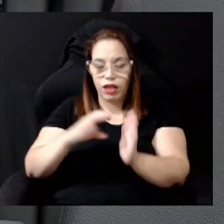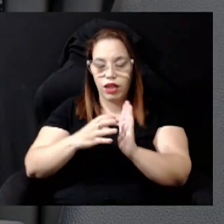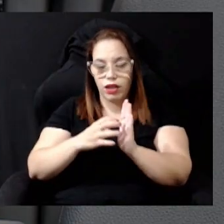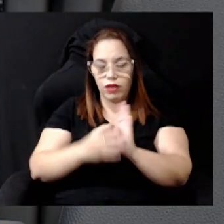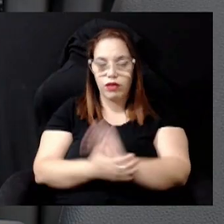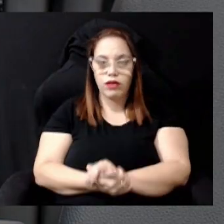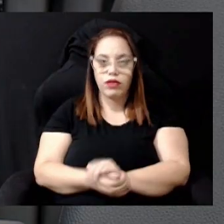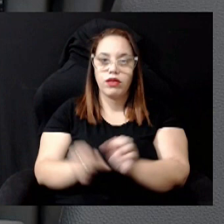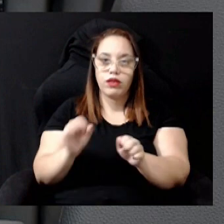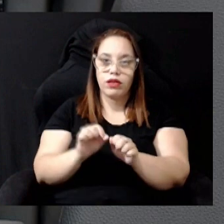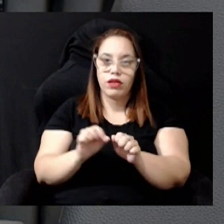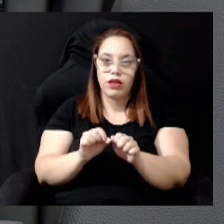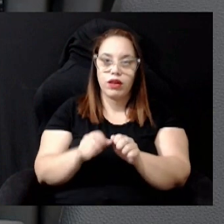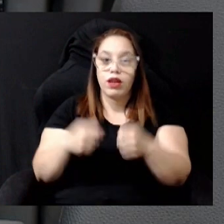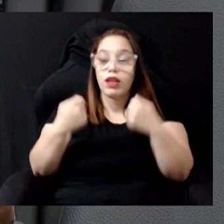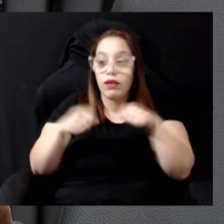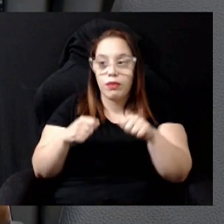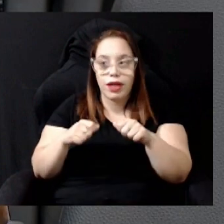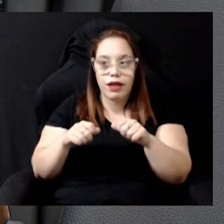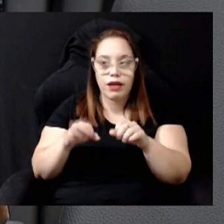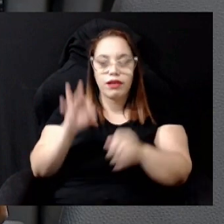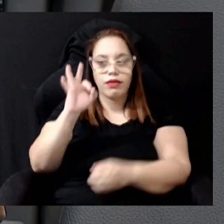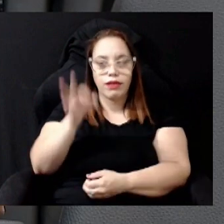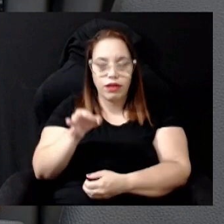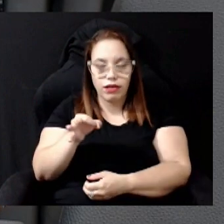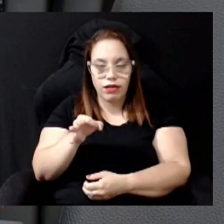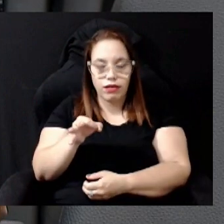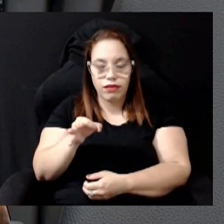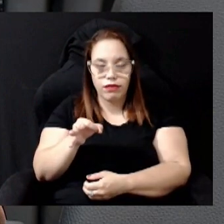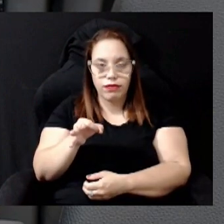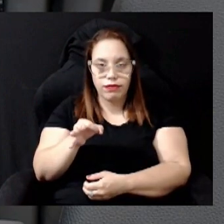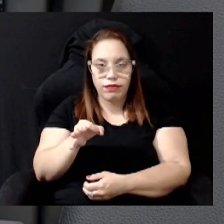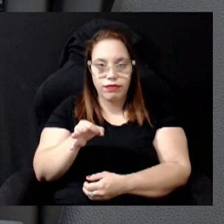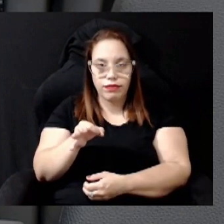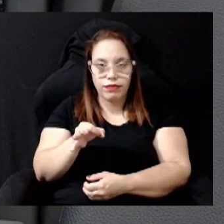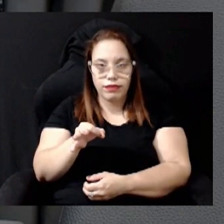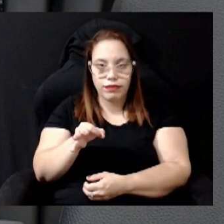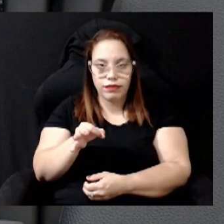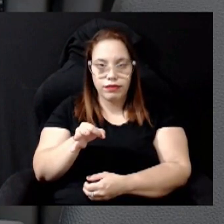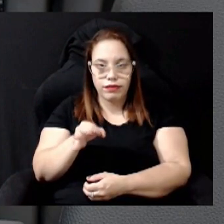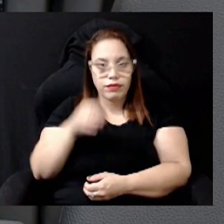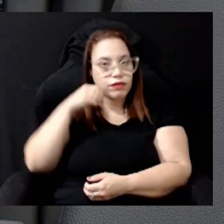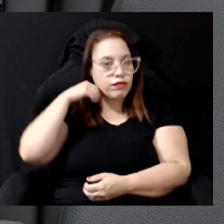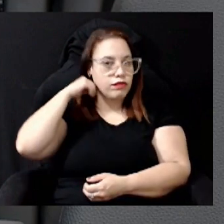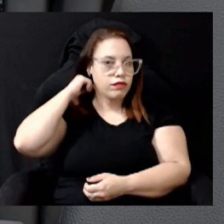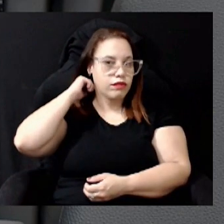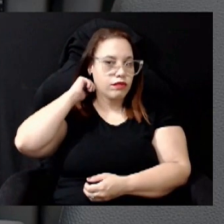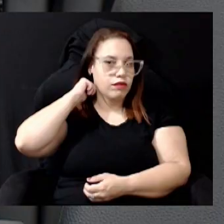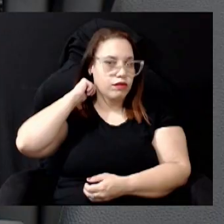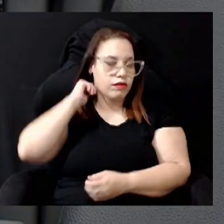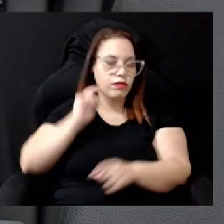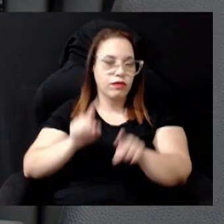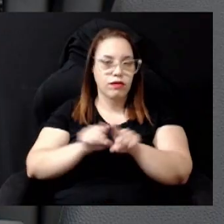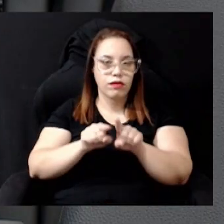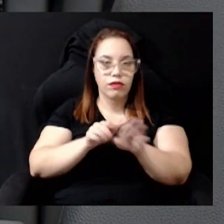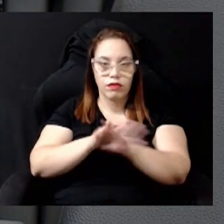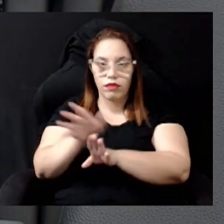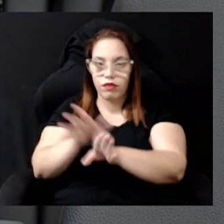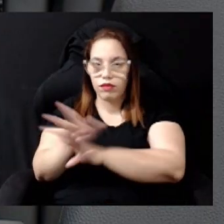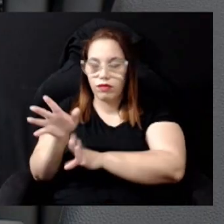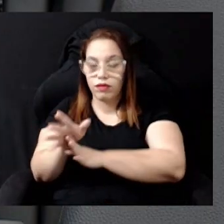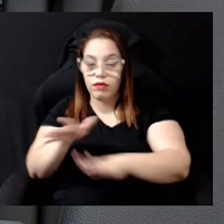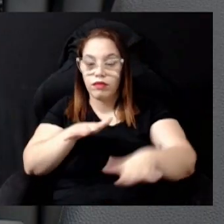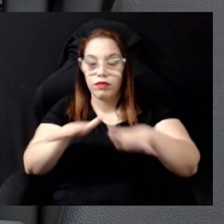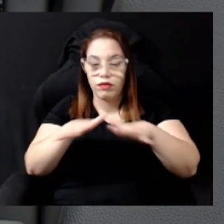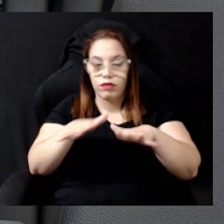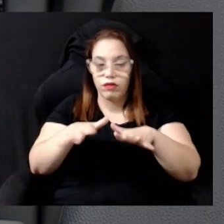que deveria ser feito, entende? Essa escuta à comunidade e também o direcionamento das demandas, seja através